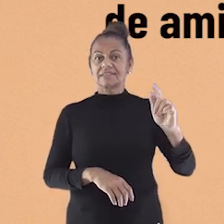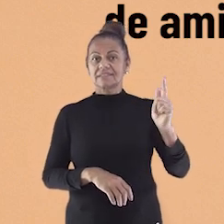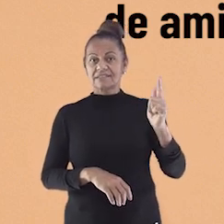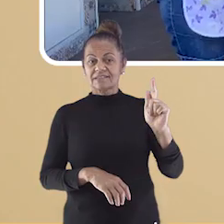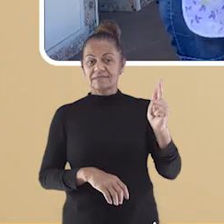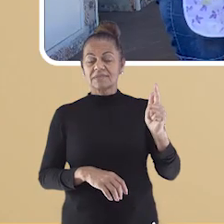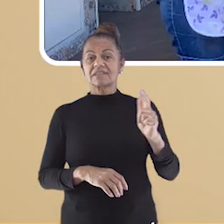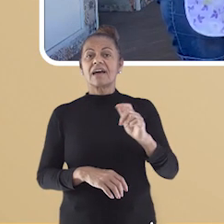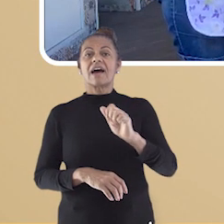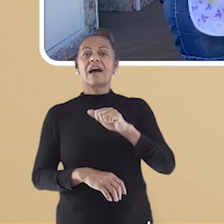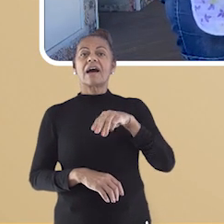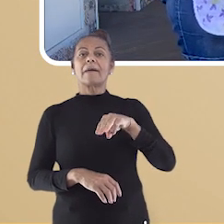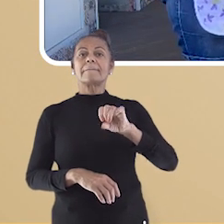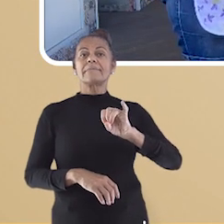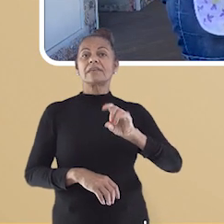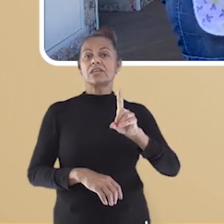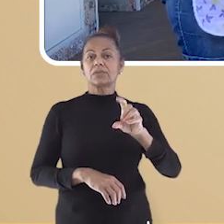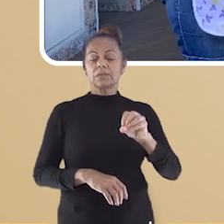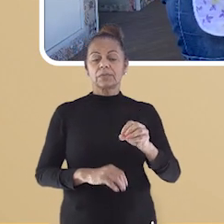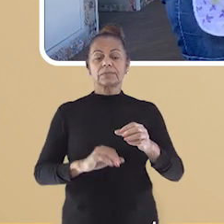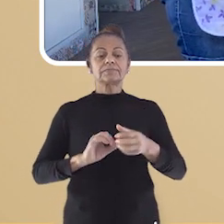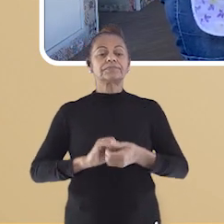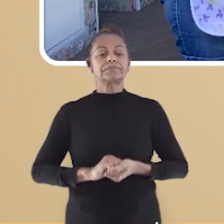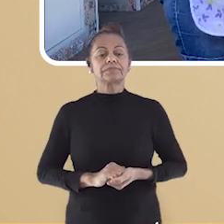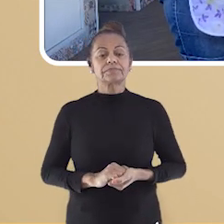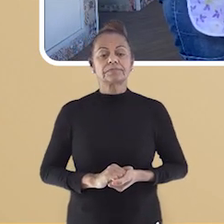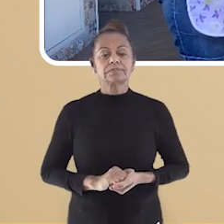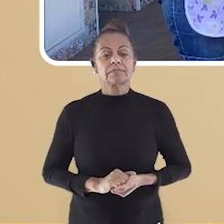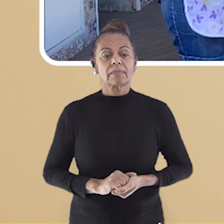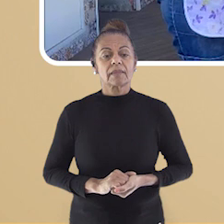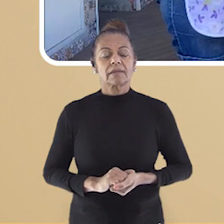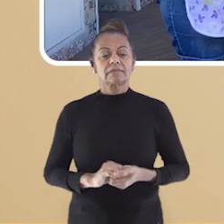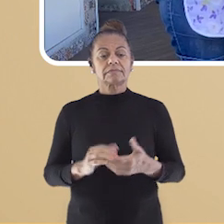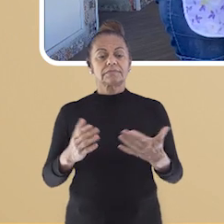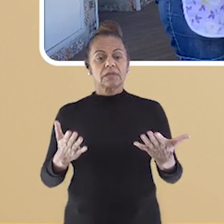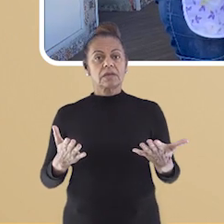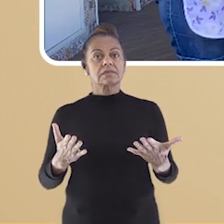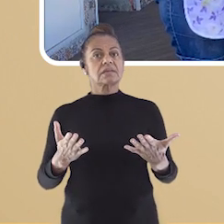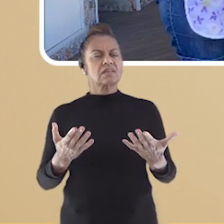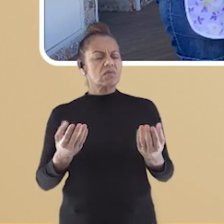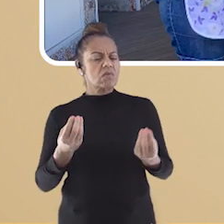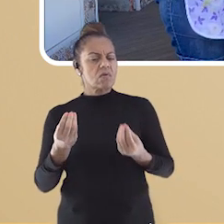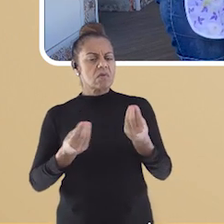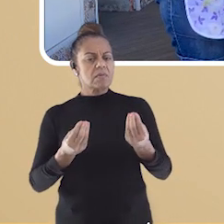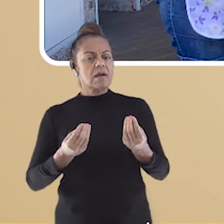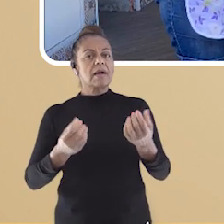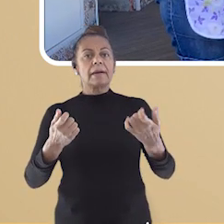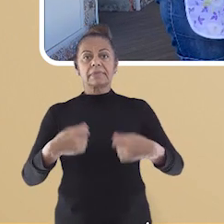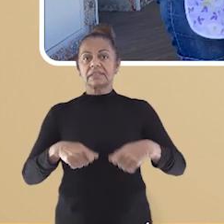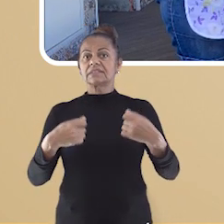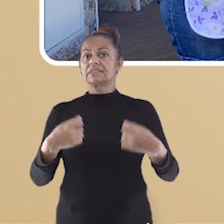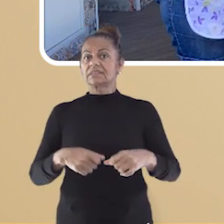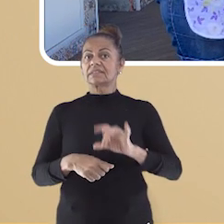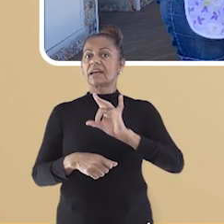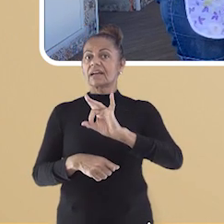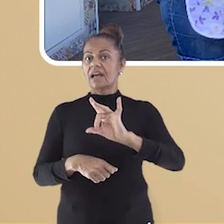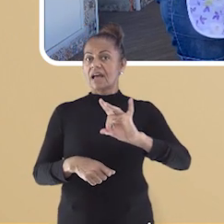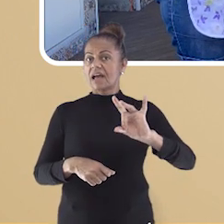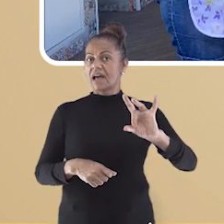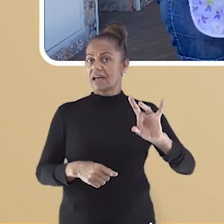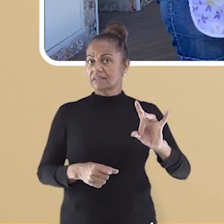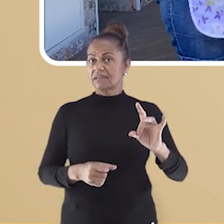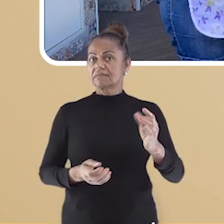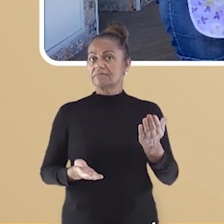milho. E as medidas estão corretas? Não, as medidas não estão corretas. Precisamos medir